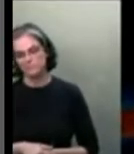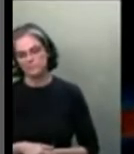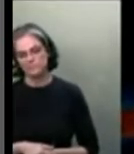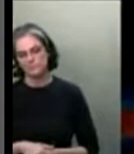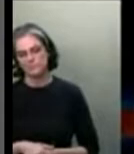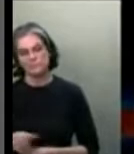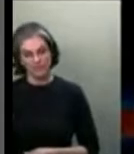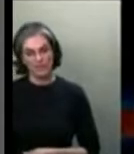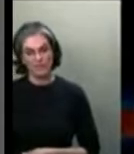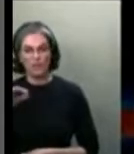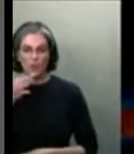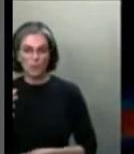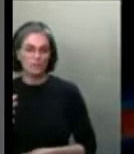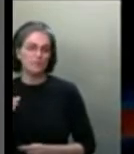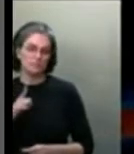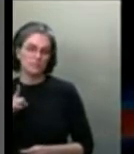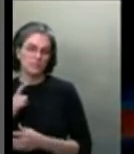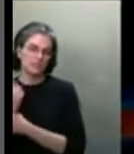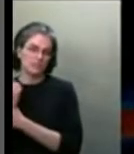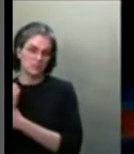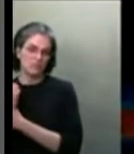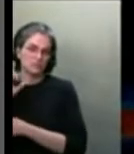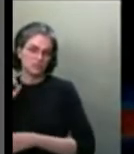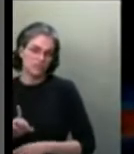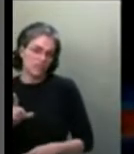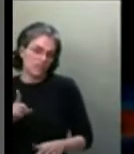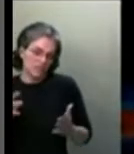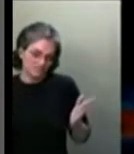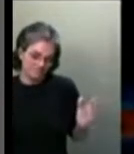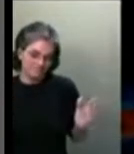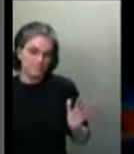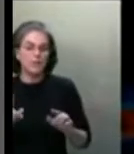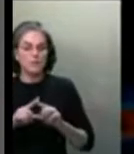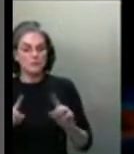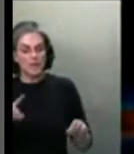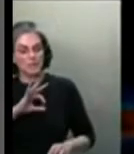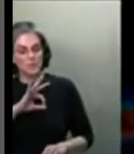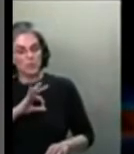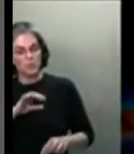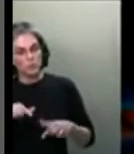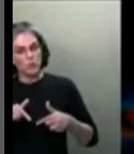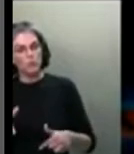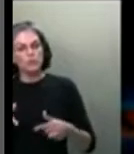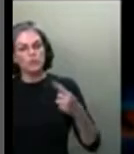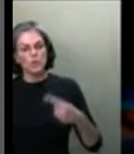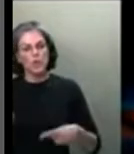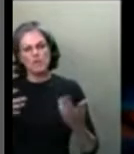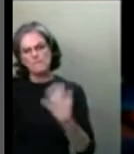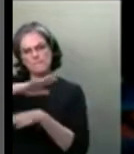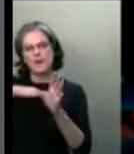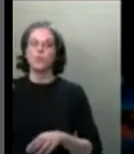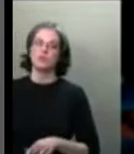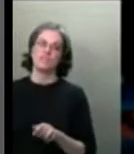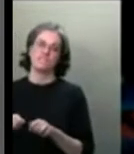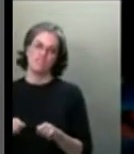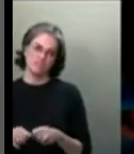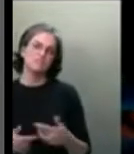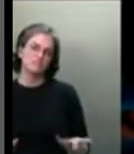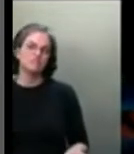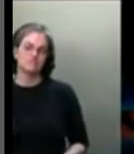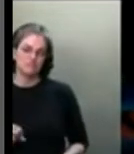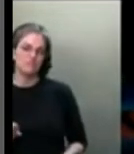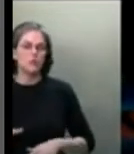estes se manifestarem será garantido. A polícia continuará atuando contra as bagunças e arruaças que eles fazem, seja